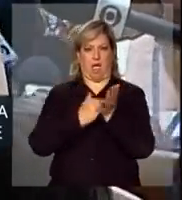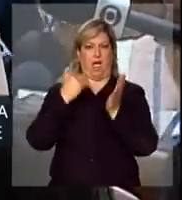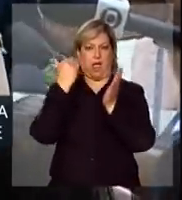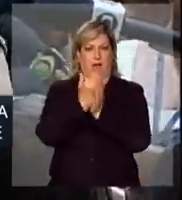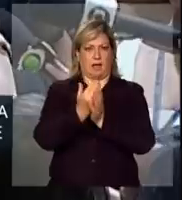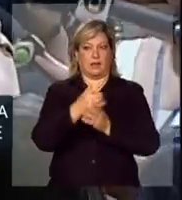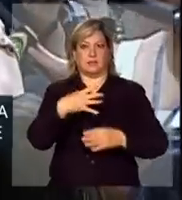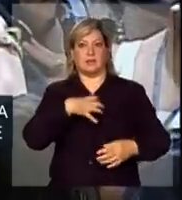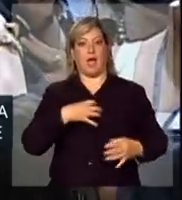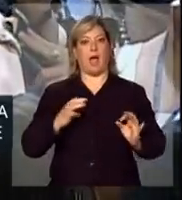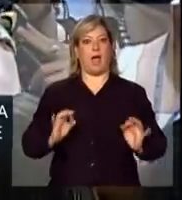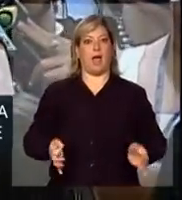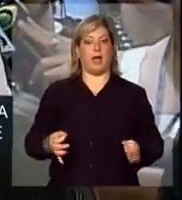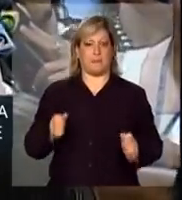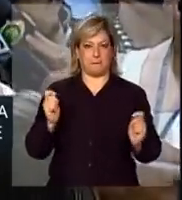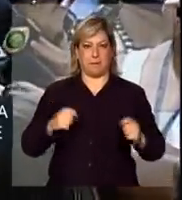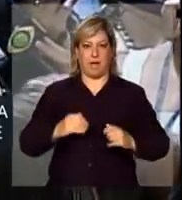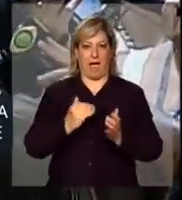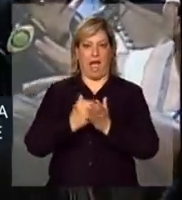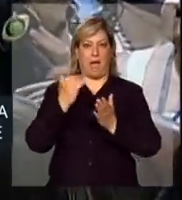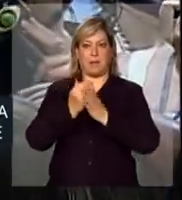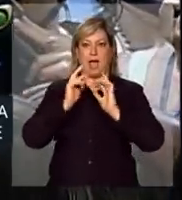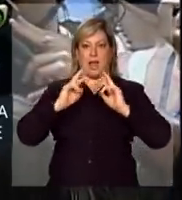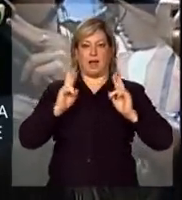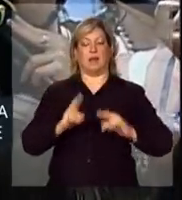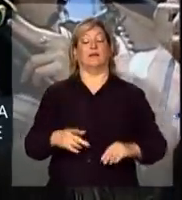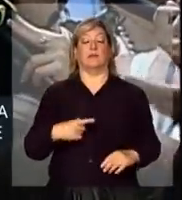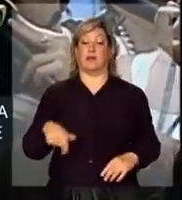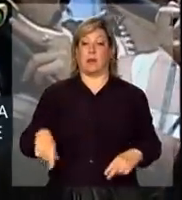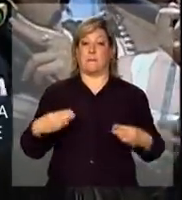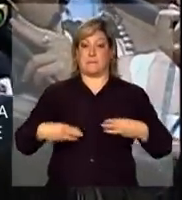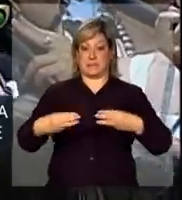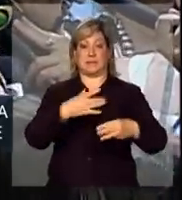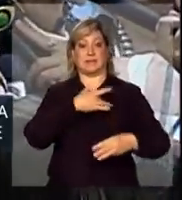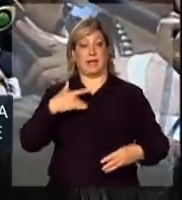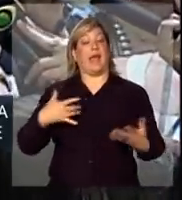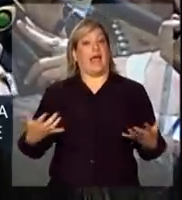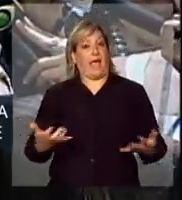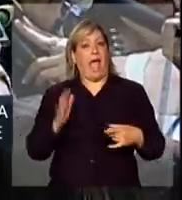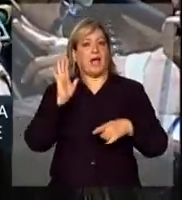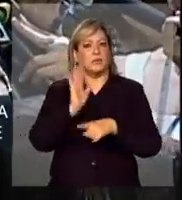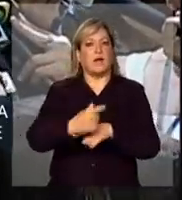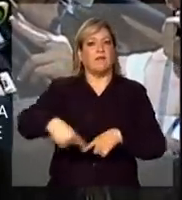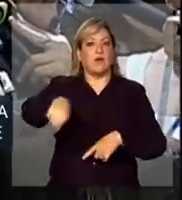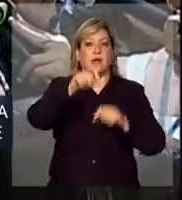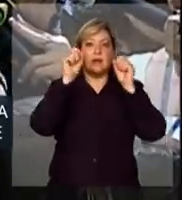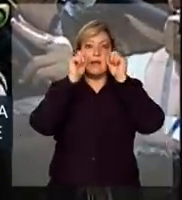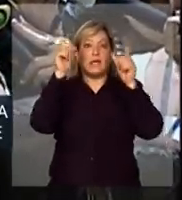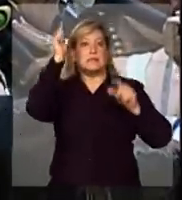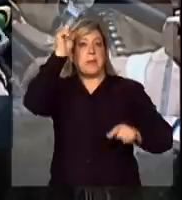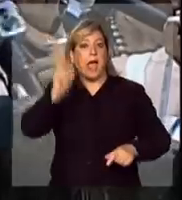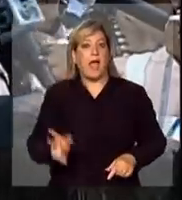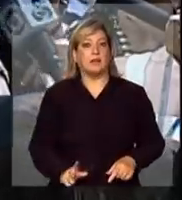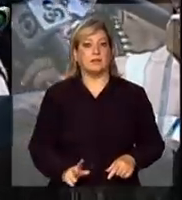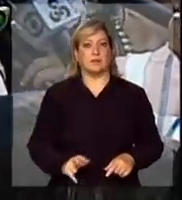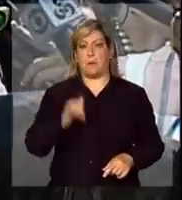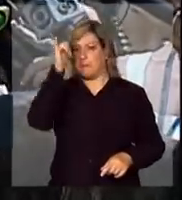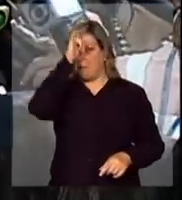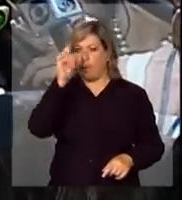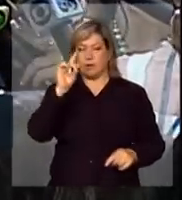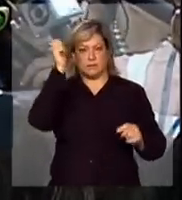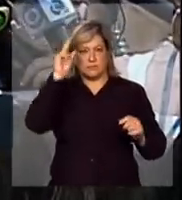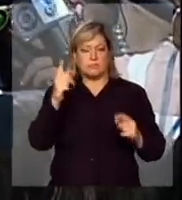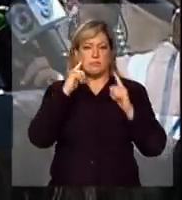a reclamar, já que elas têm uma prova de que não tiveram atendimento? O Ministério da Saúde quer estimular para que o usuário registre junto à